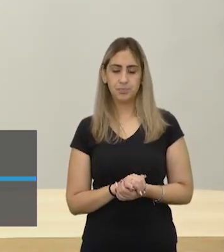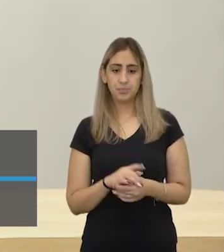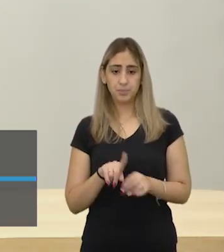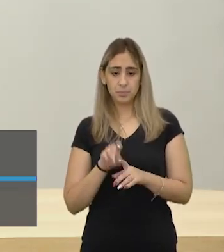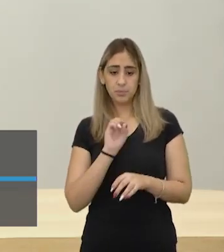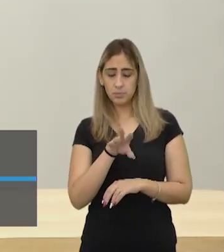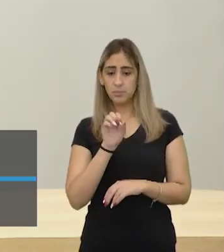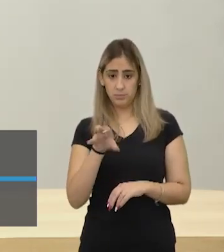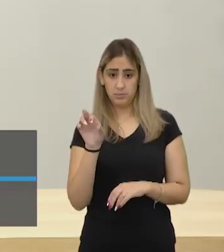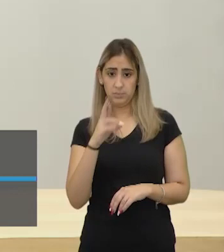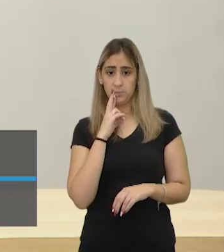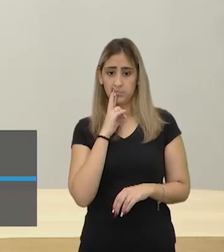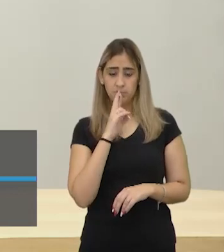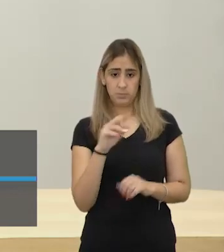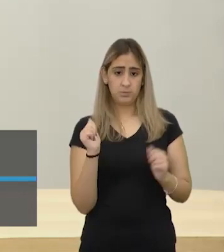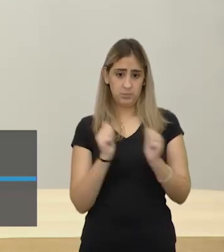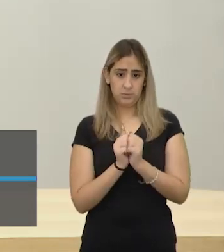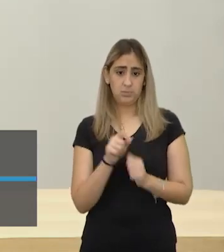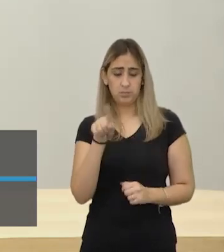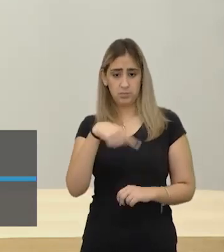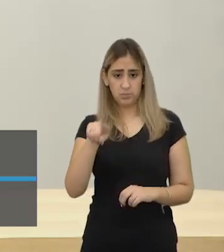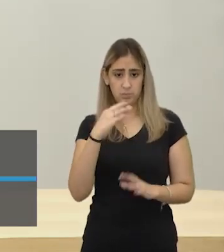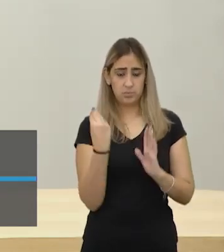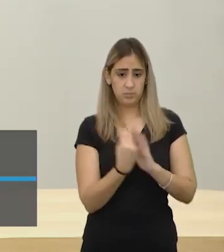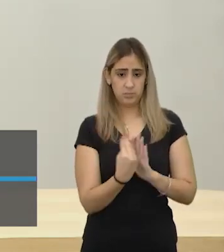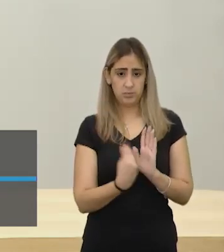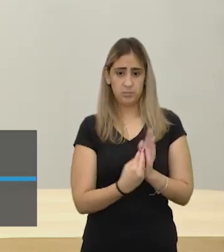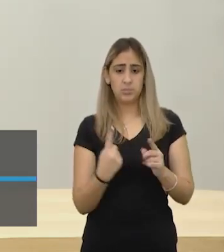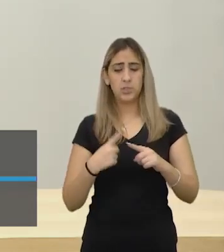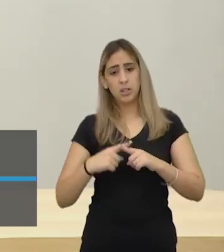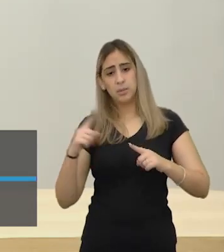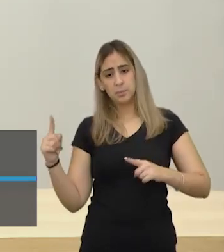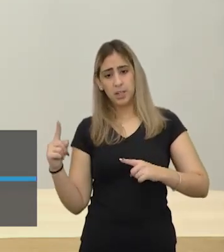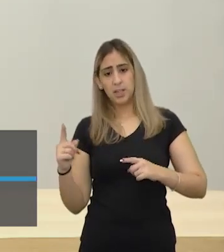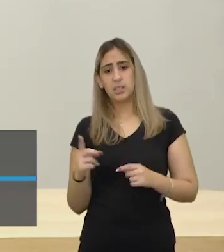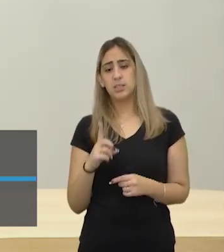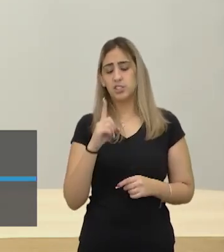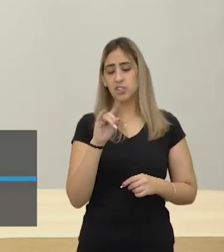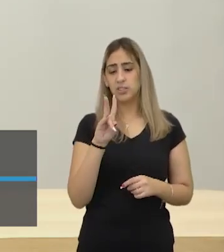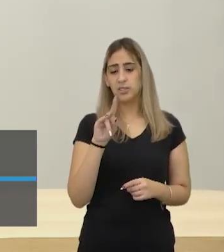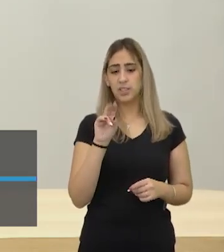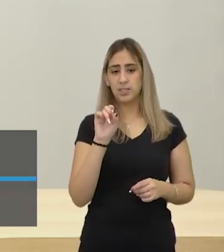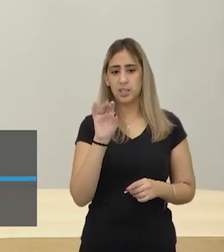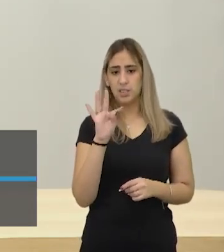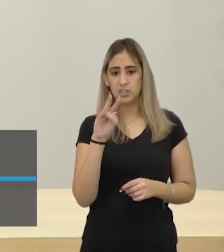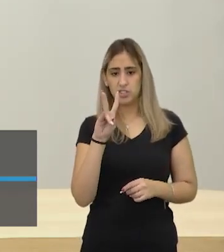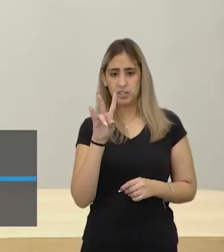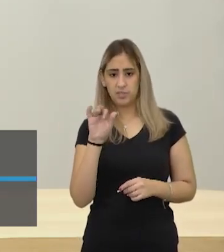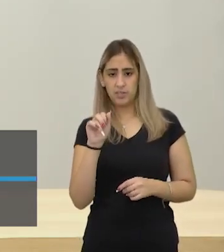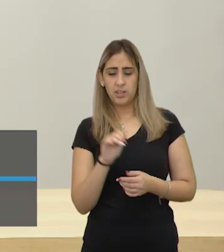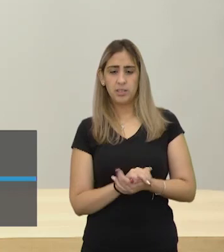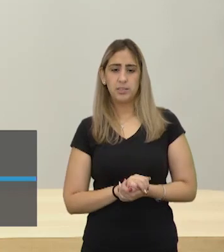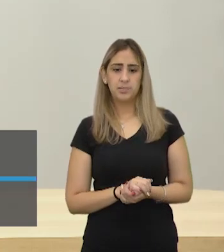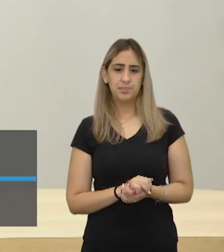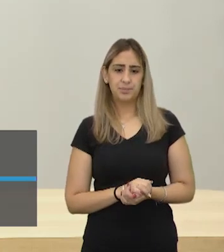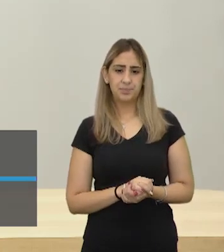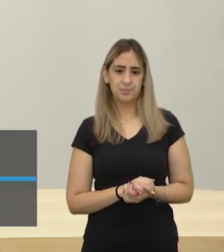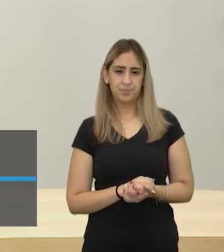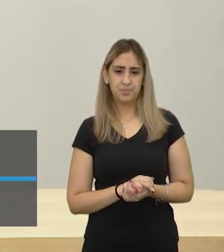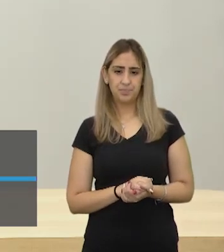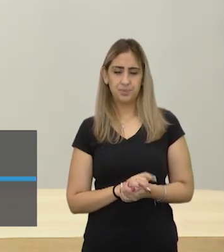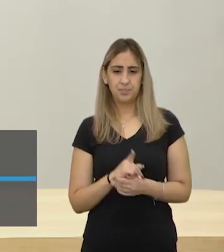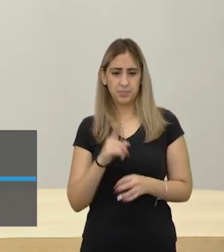mandando Eu as tô só arrumando aqui o respostas aí negócio. conforme você colocou. Ó. Mas Eu queria tanto que adversativa, pudesse voltar mas conjunção adversativa